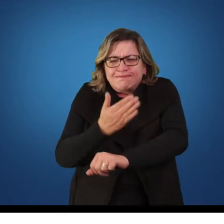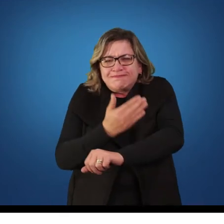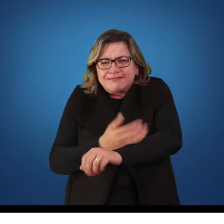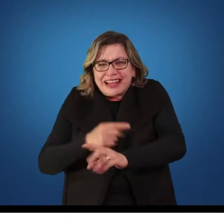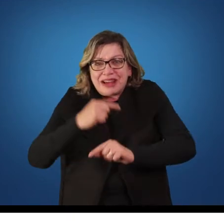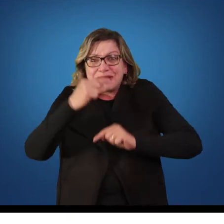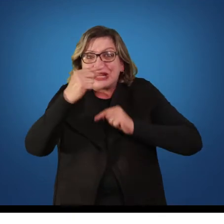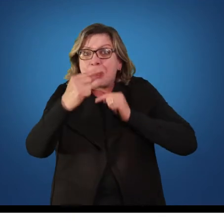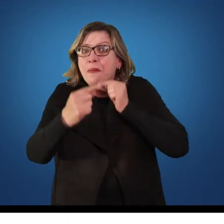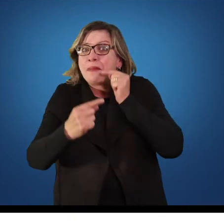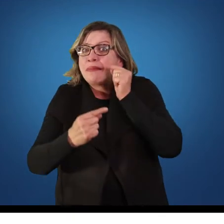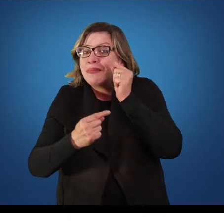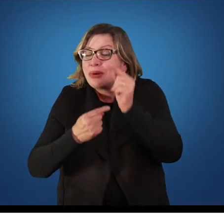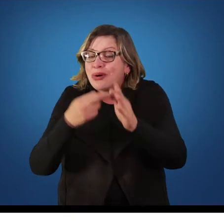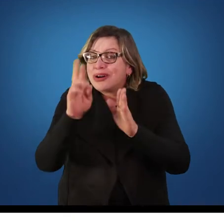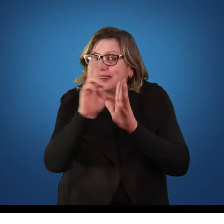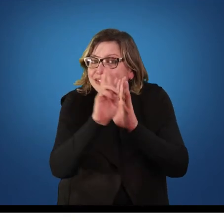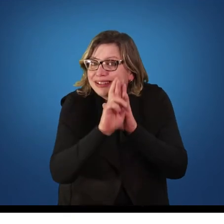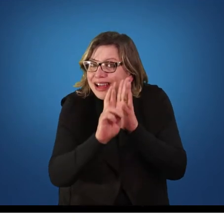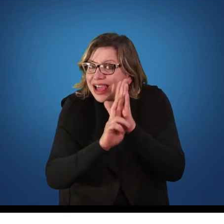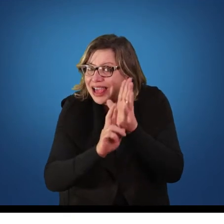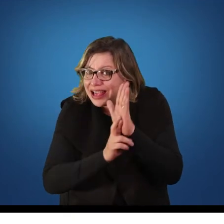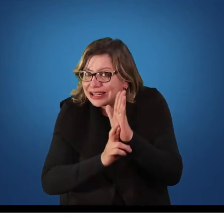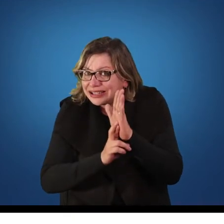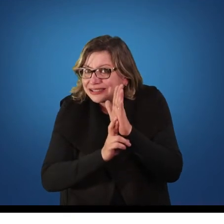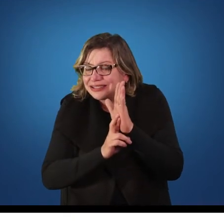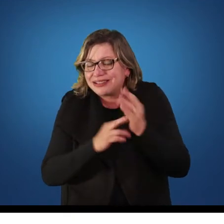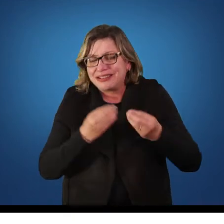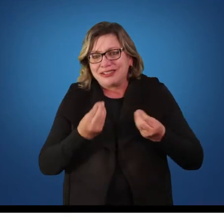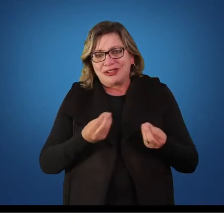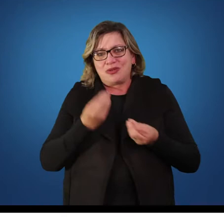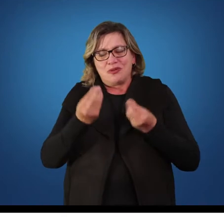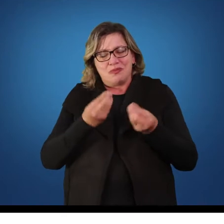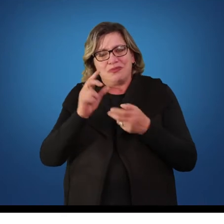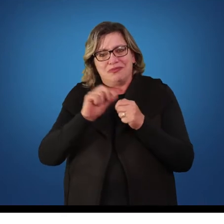e inclusive alguma coisa lúdica